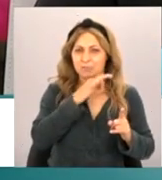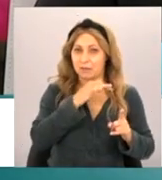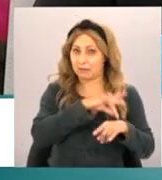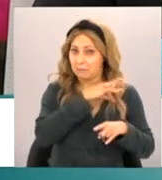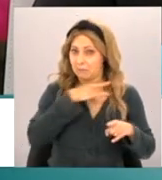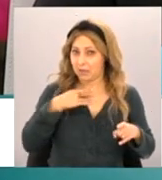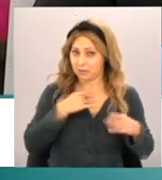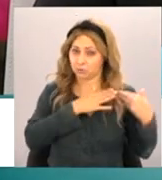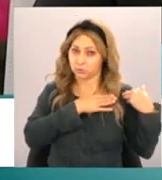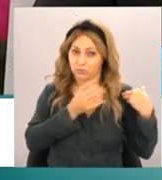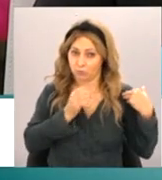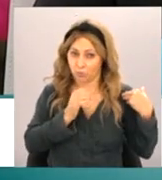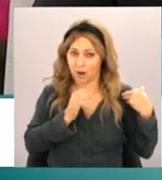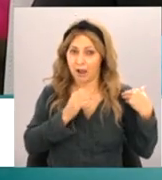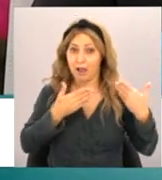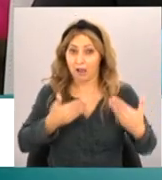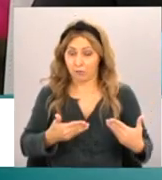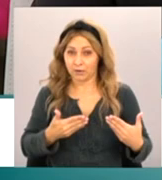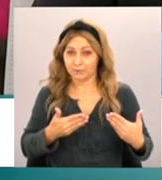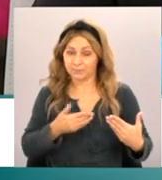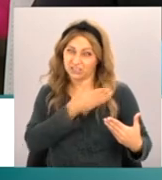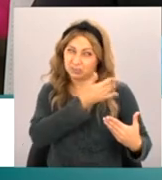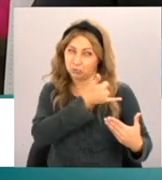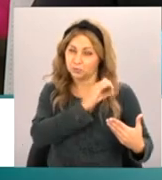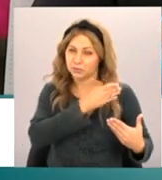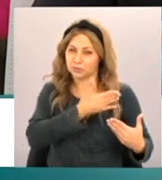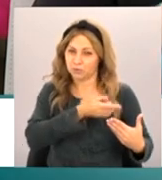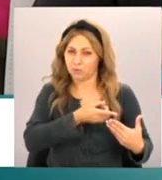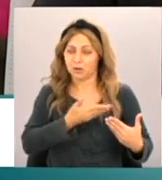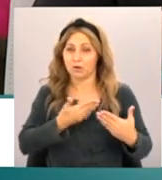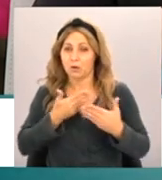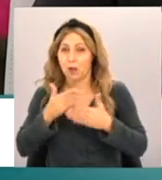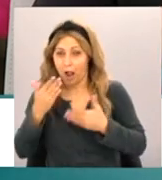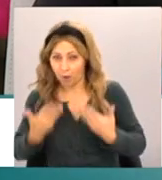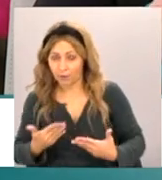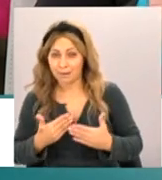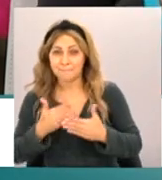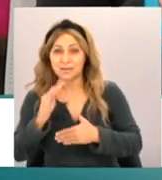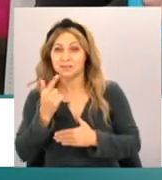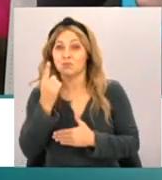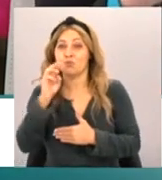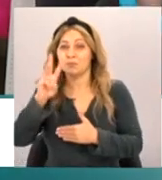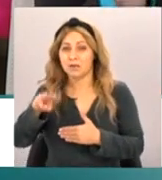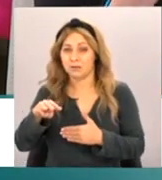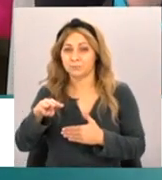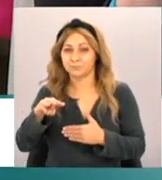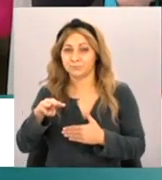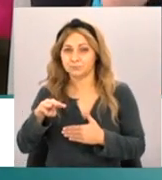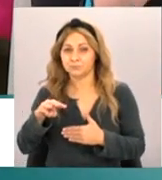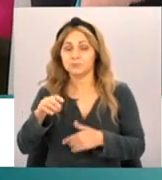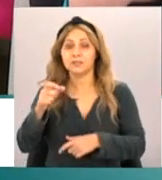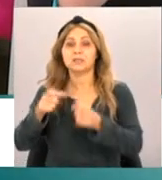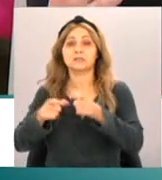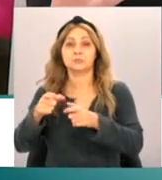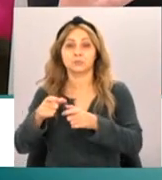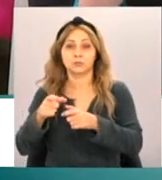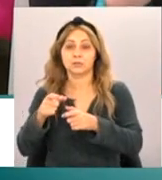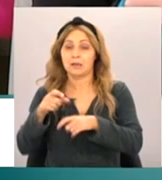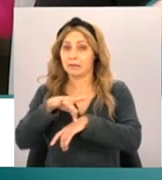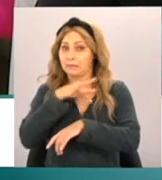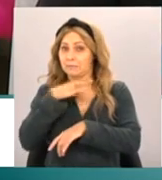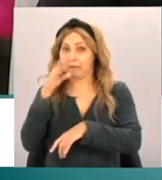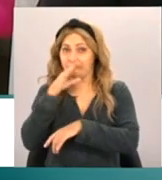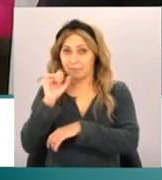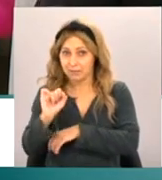2019 neste momento a já o mais de 1 milhão de família de União sem 30 mil famílias já utentes sem médico de